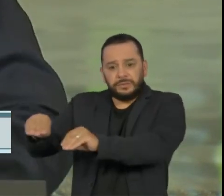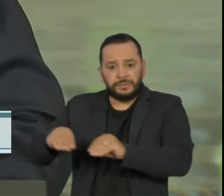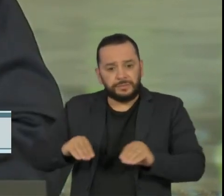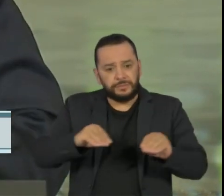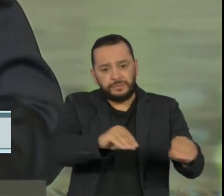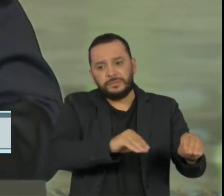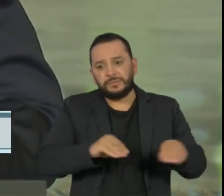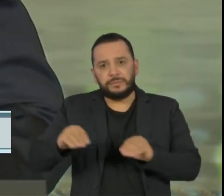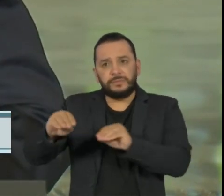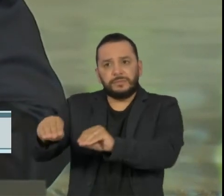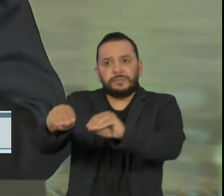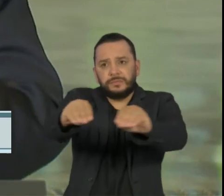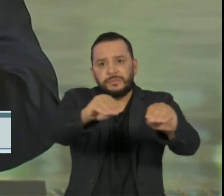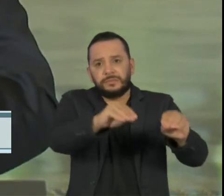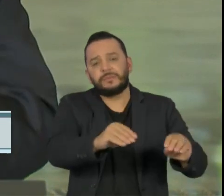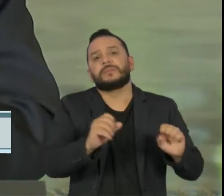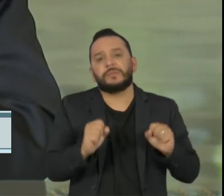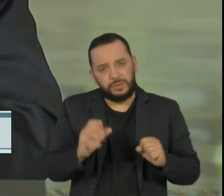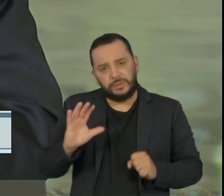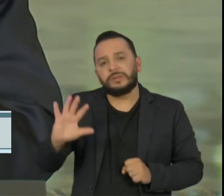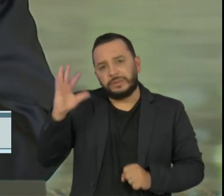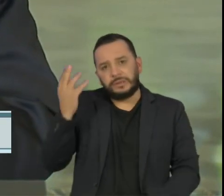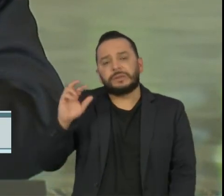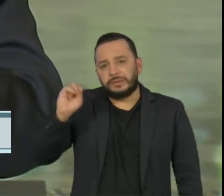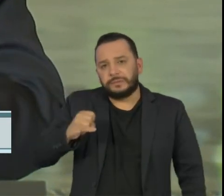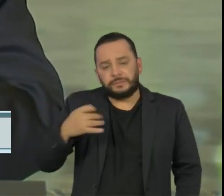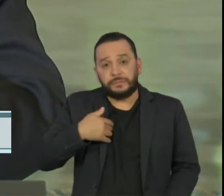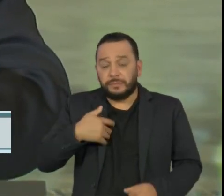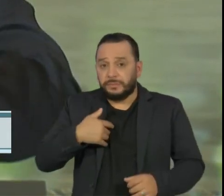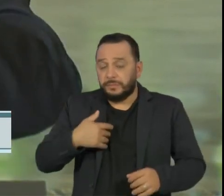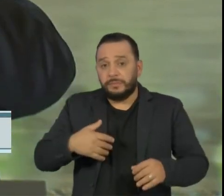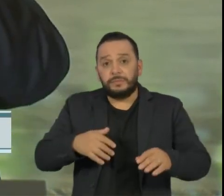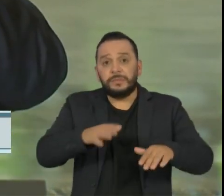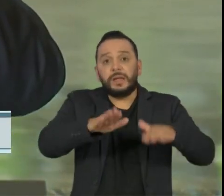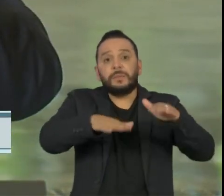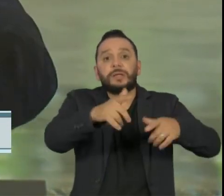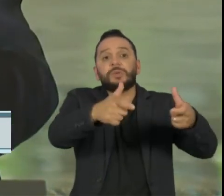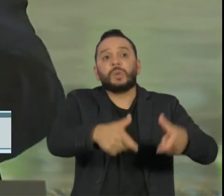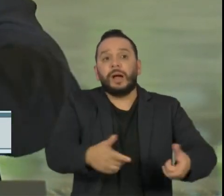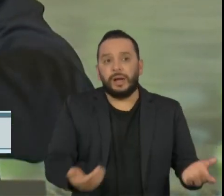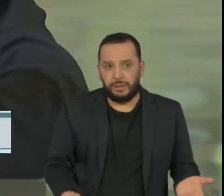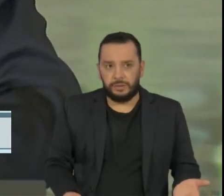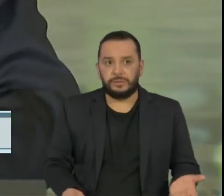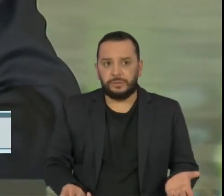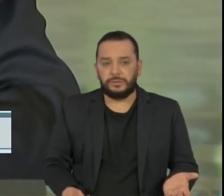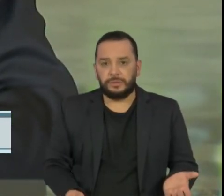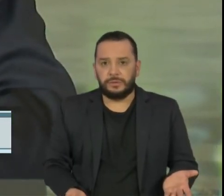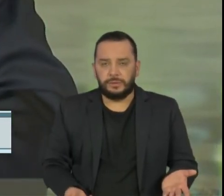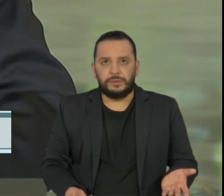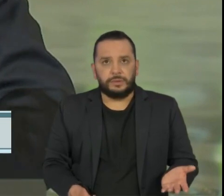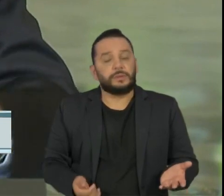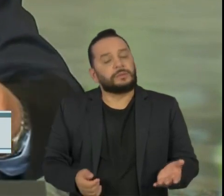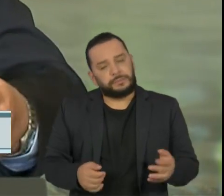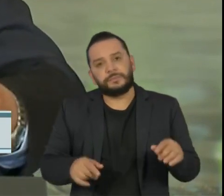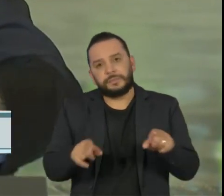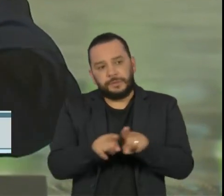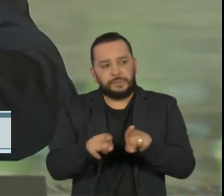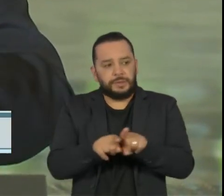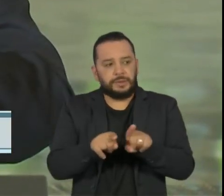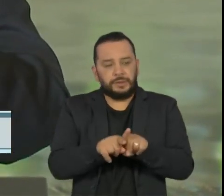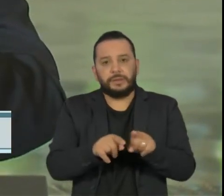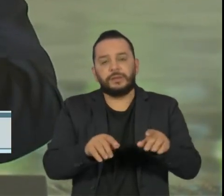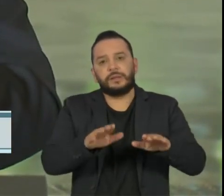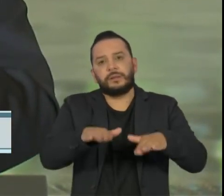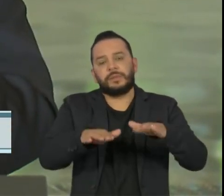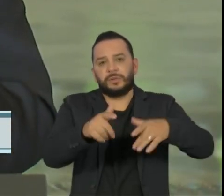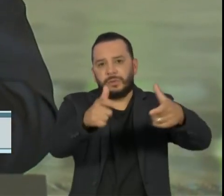maior. Tudo isso depende muito da avaliação local, especificamente para um dado paciente. E a